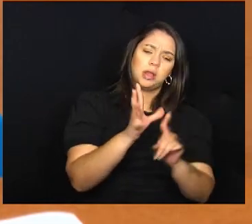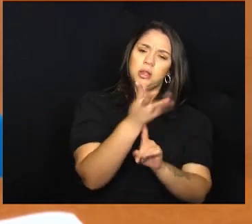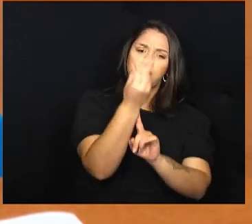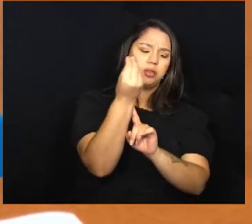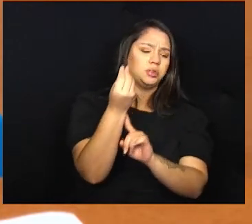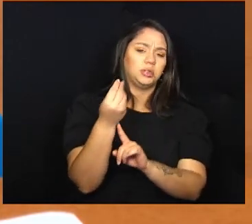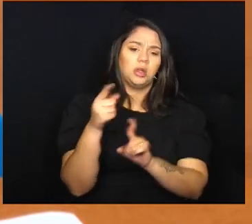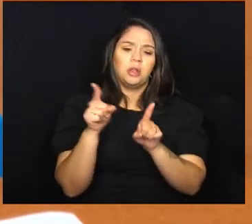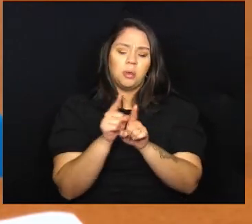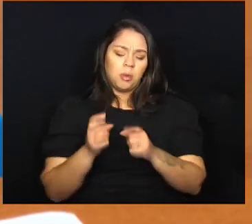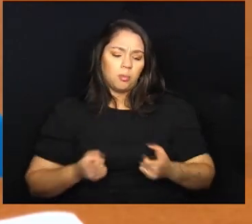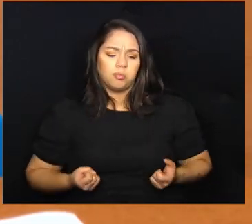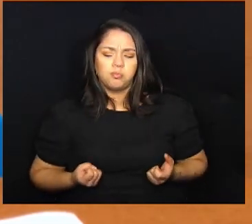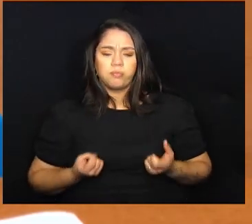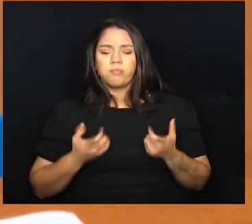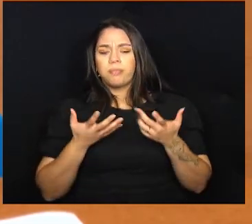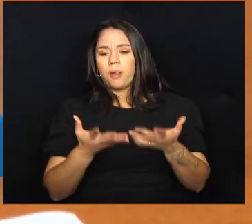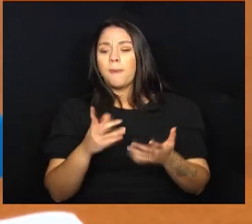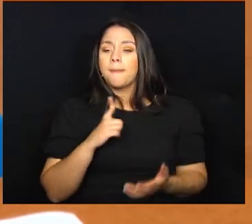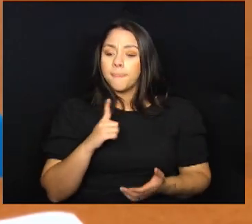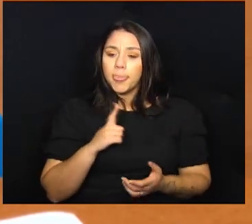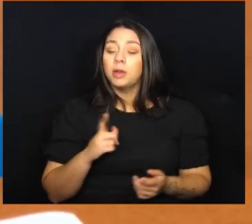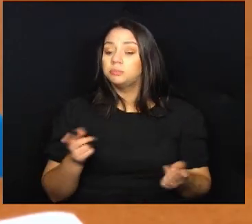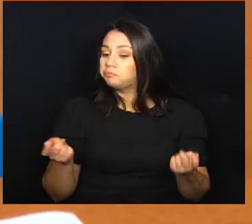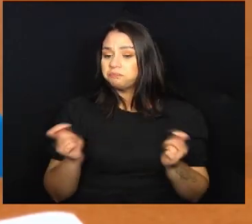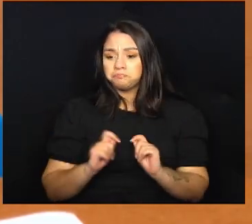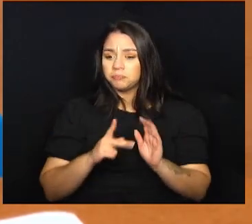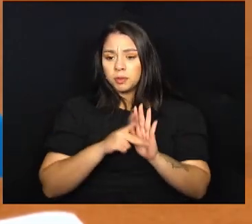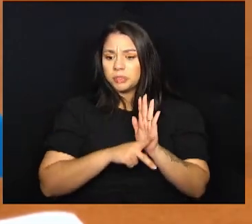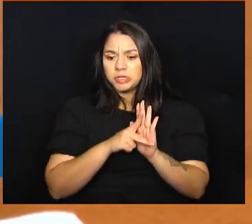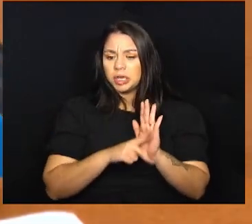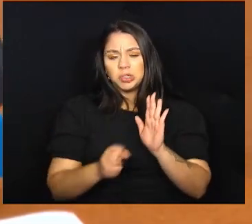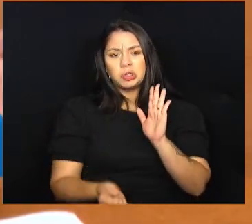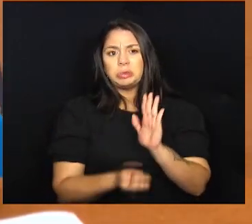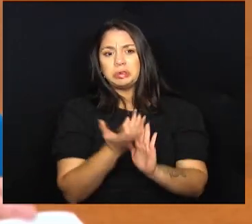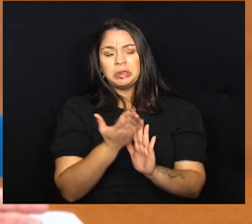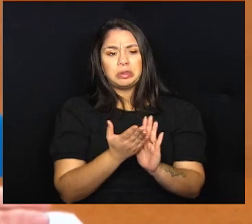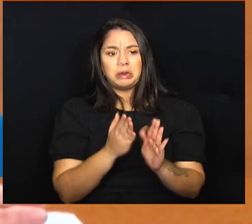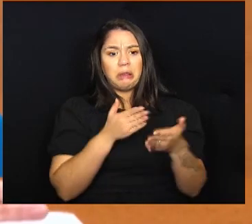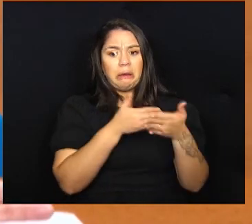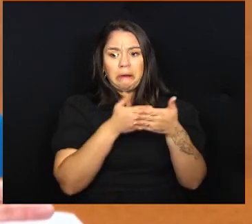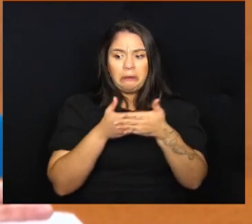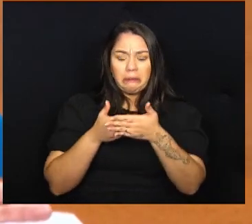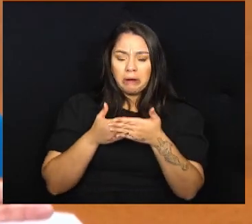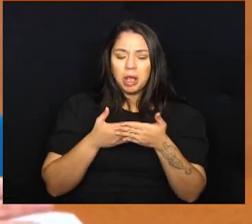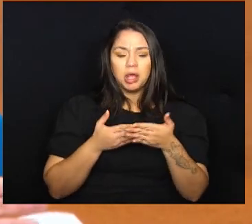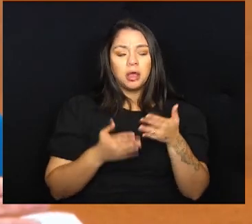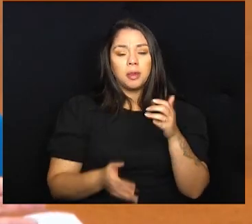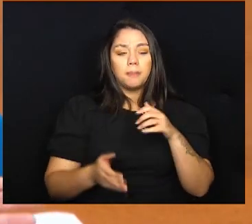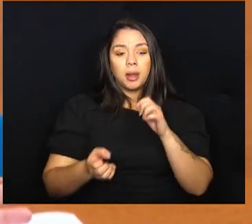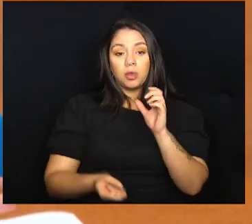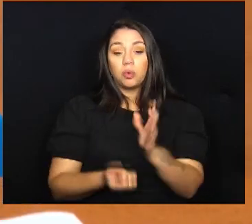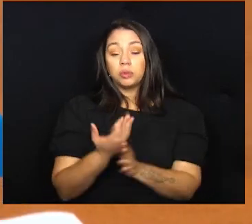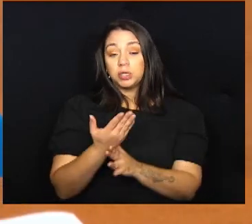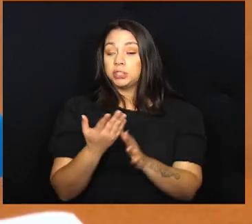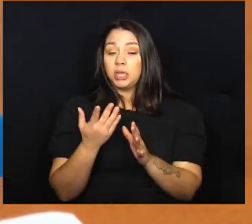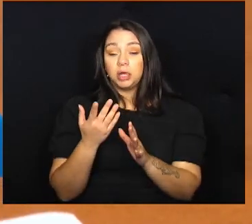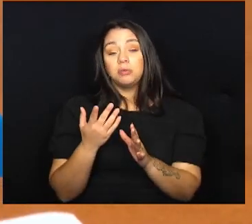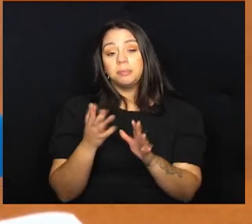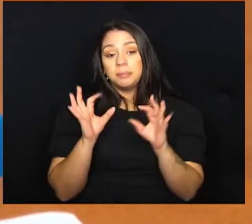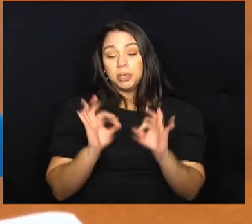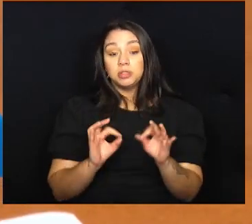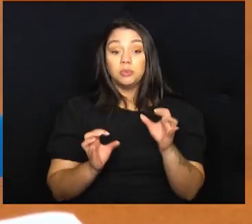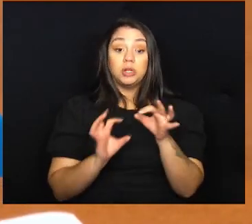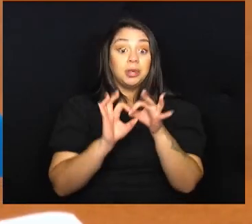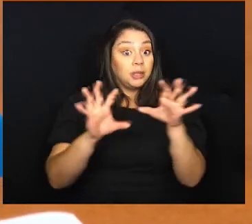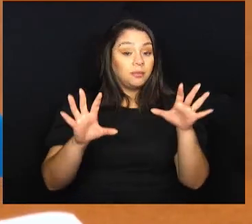as manifestações que possam ocorrer, etc., o projeto ele não cria um empecilho para que ela aconteça de maneira livre.